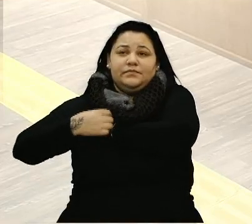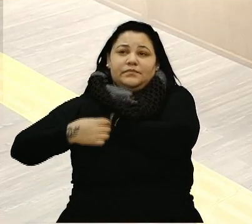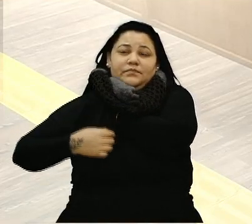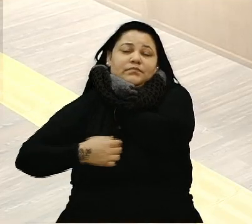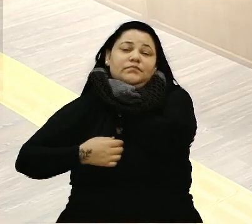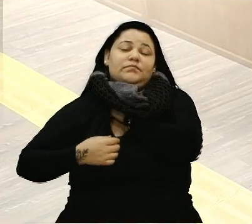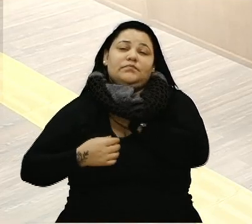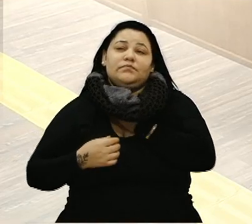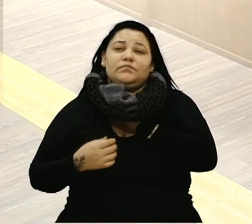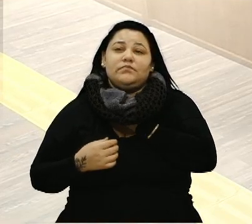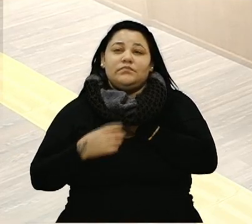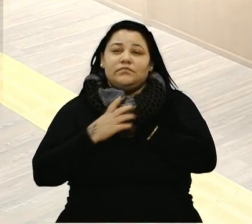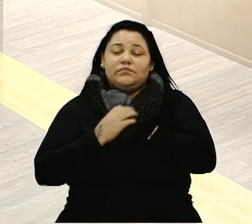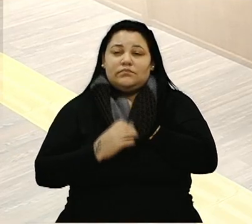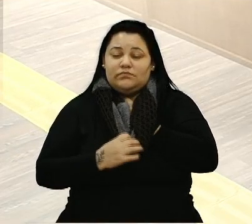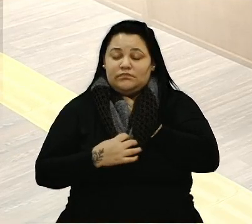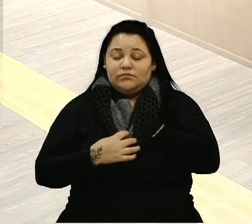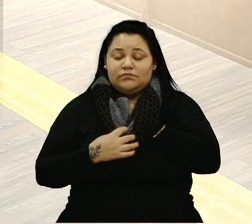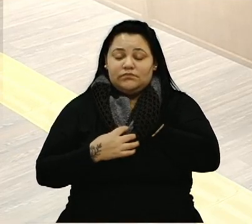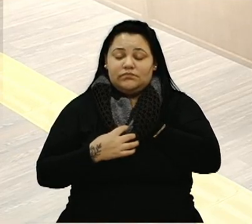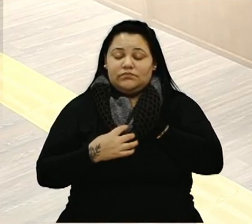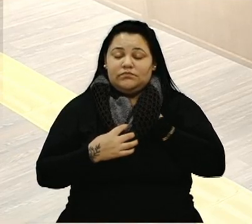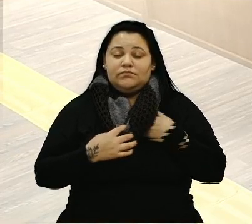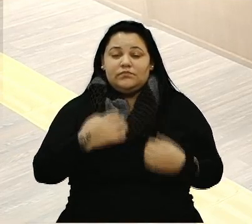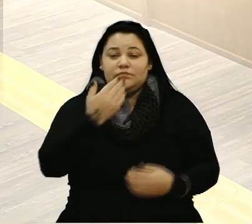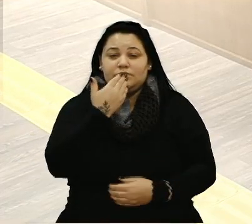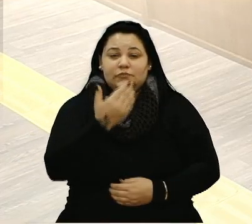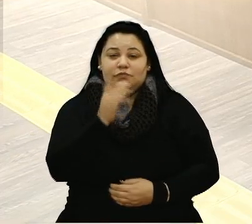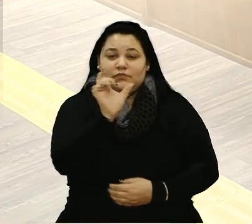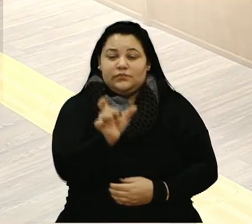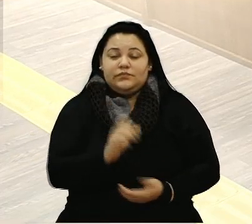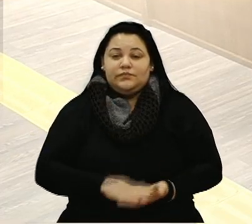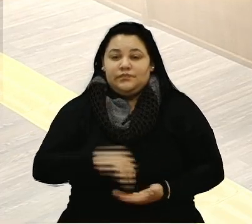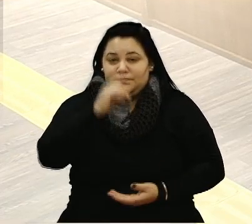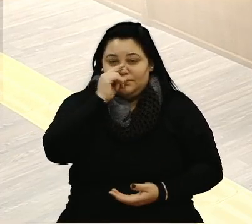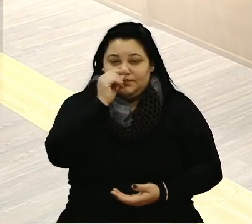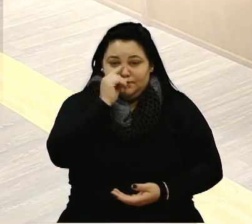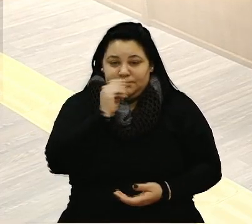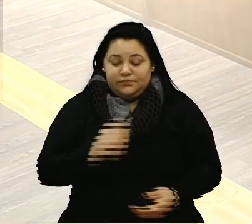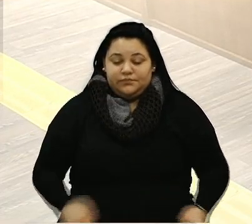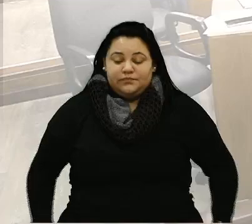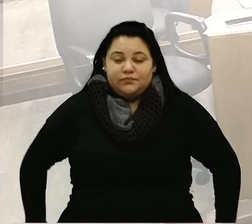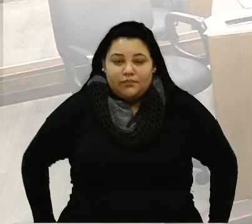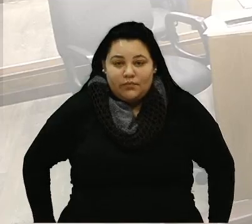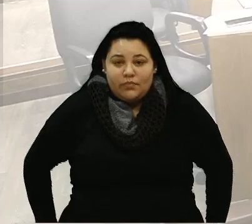Peço a palavra, senhora presidente. Com a palavra, vereador Sandro Fantinel.